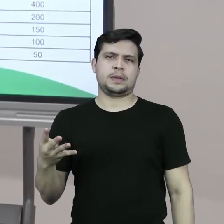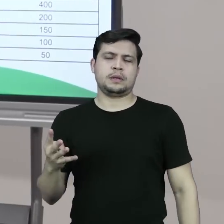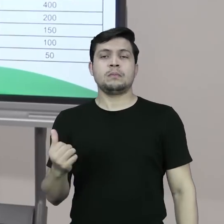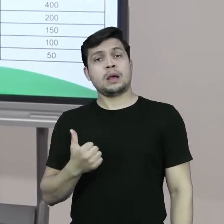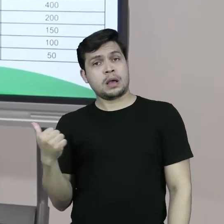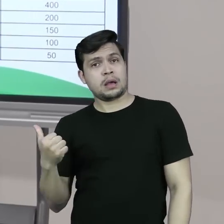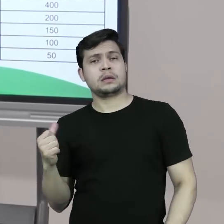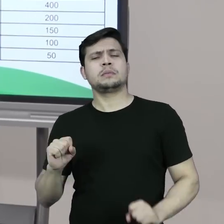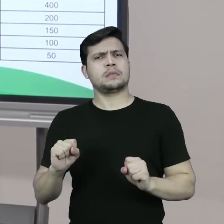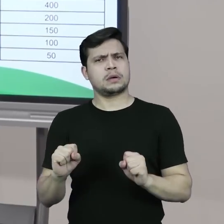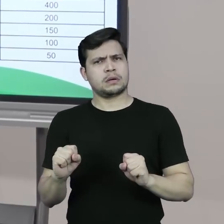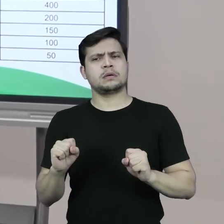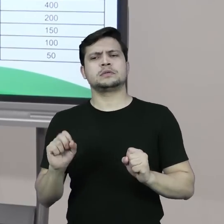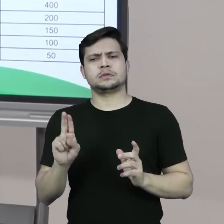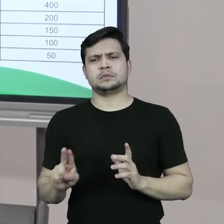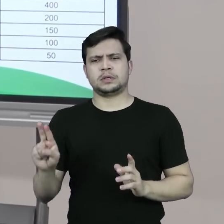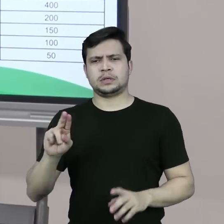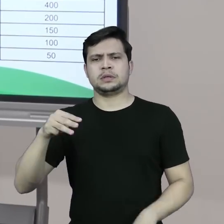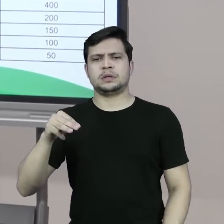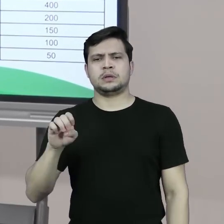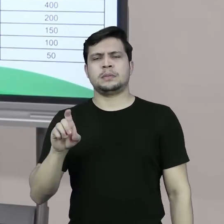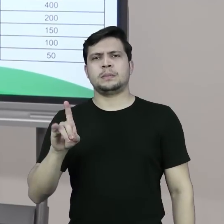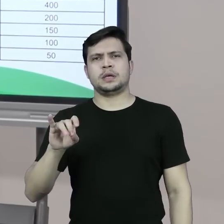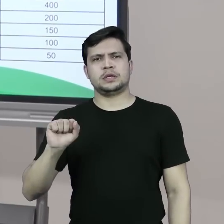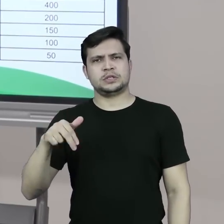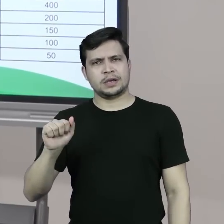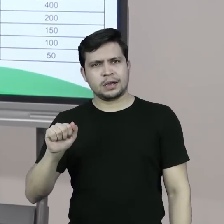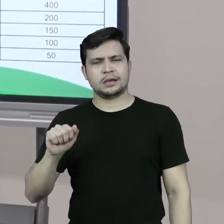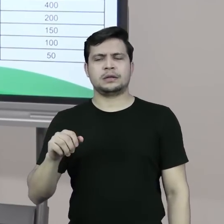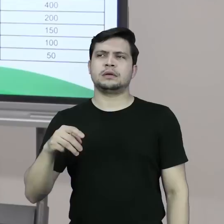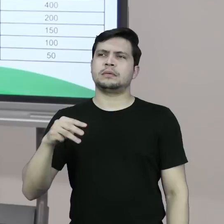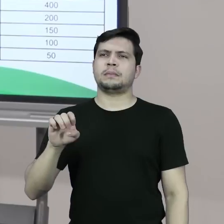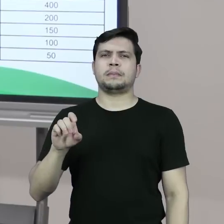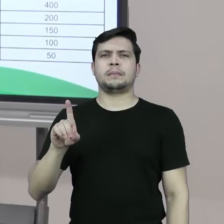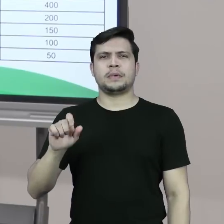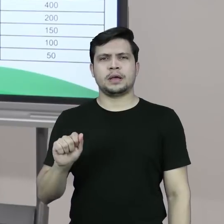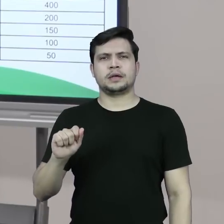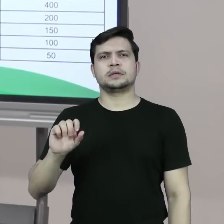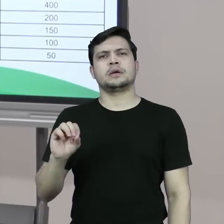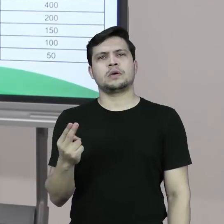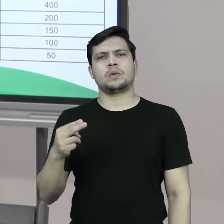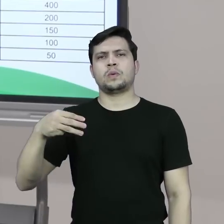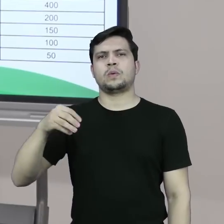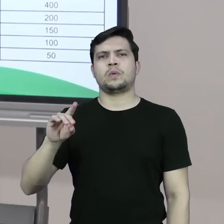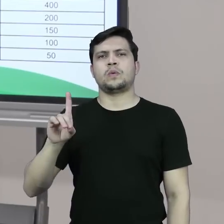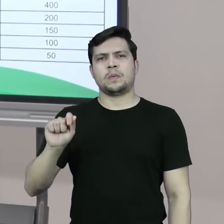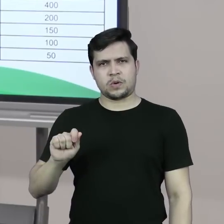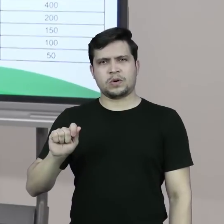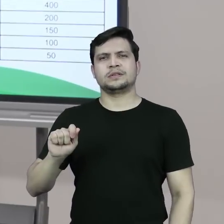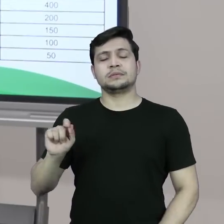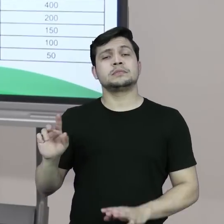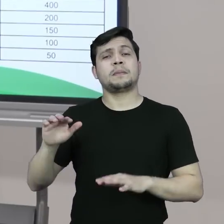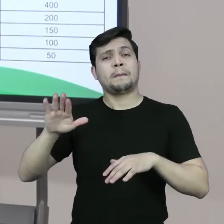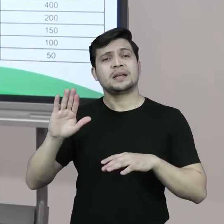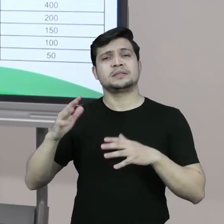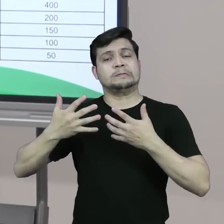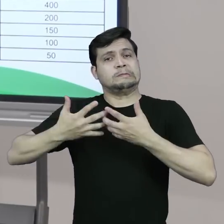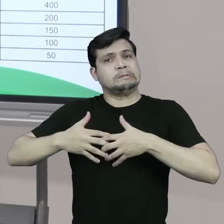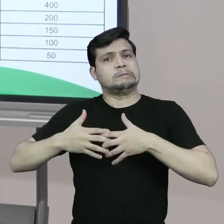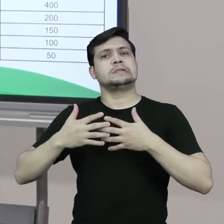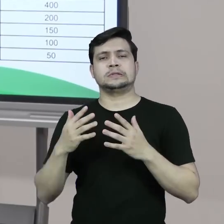terremotos. Uma pesquisa acredita que a mediana representa bem o número anual tipo de terremotos em um período. Segundo esse pesquisador,